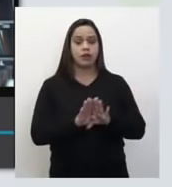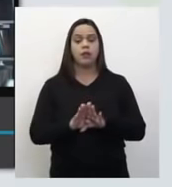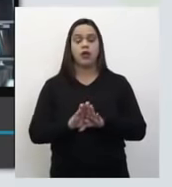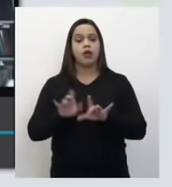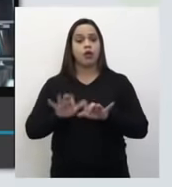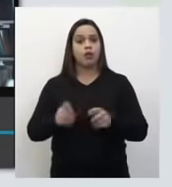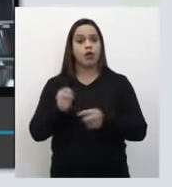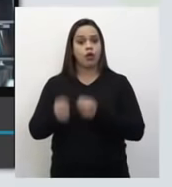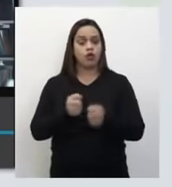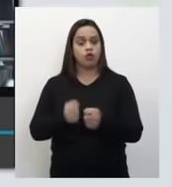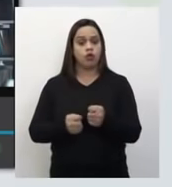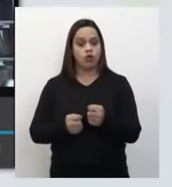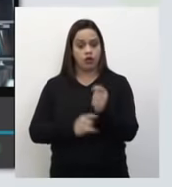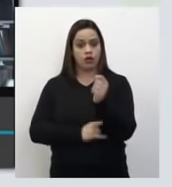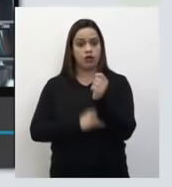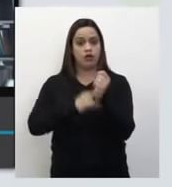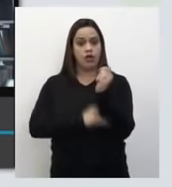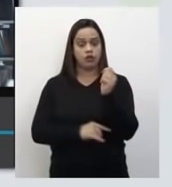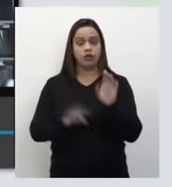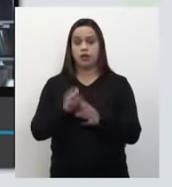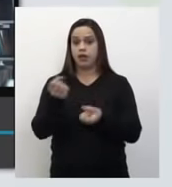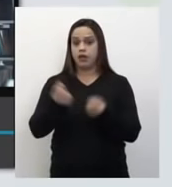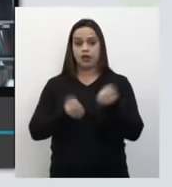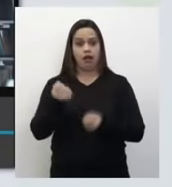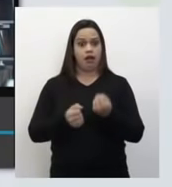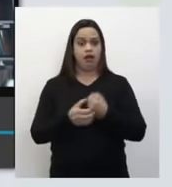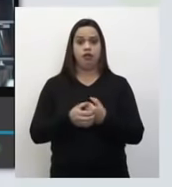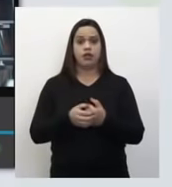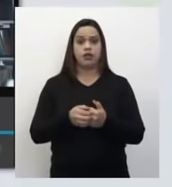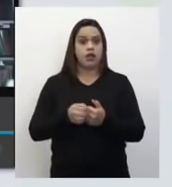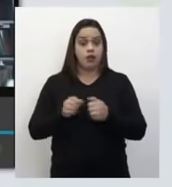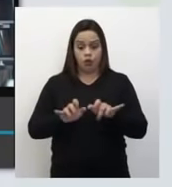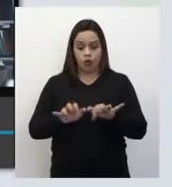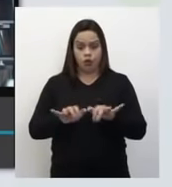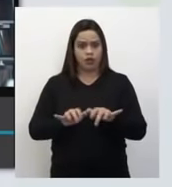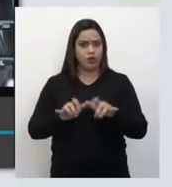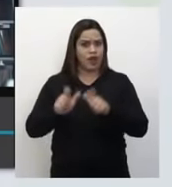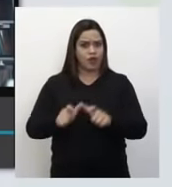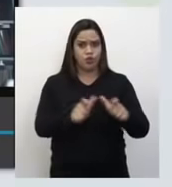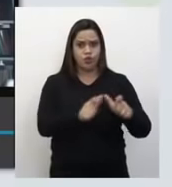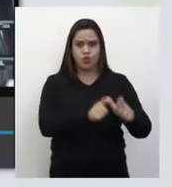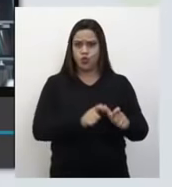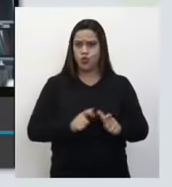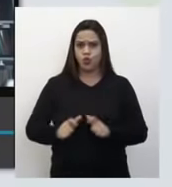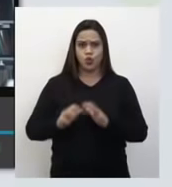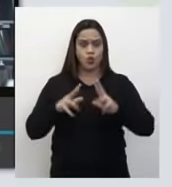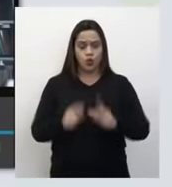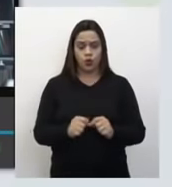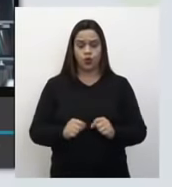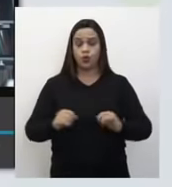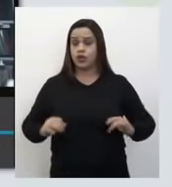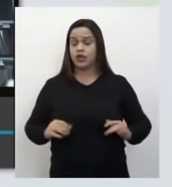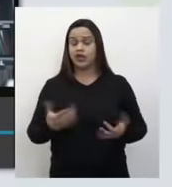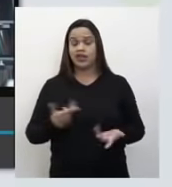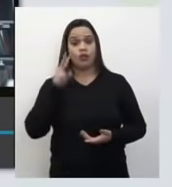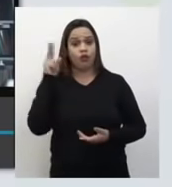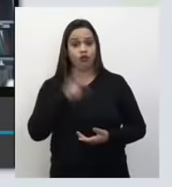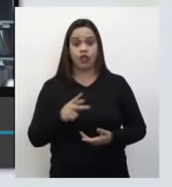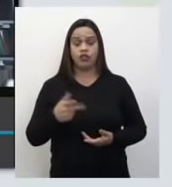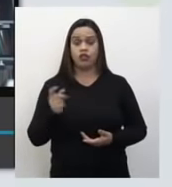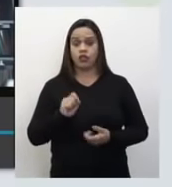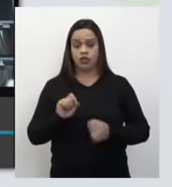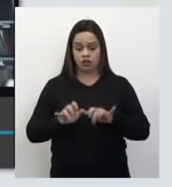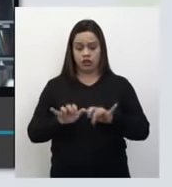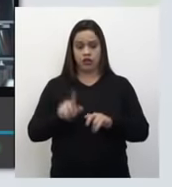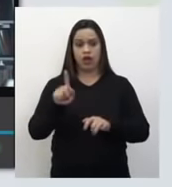controla carro, tem carro controlado por computador. Computador está em tudo quanto é lugar. E uma das funções mais recorrentes, mais comuns aí do computador